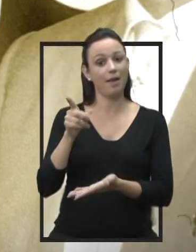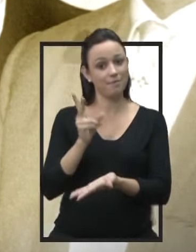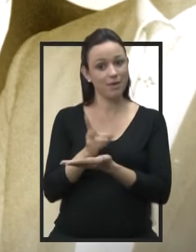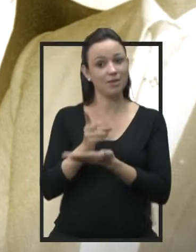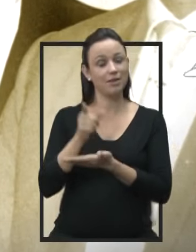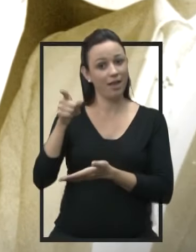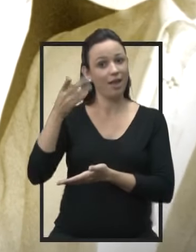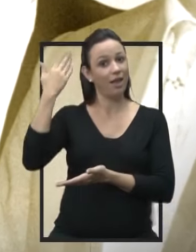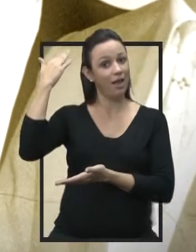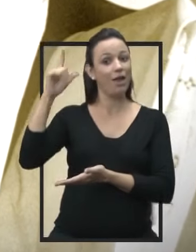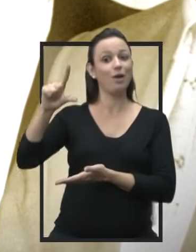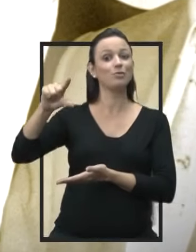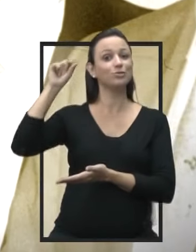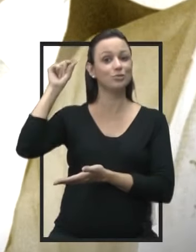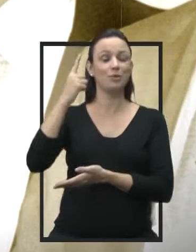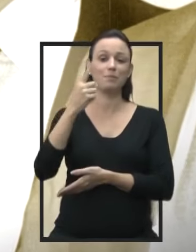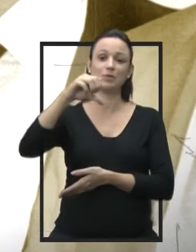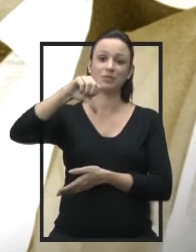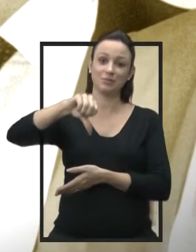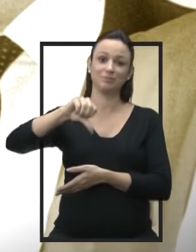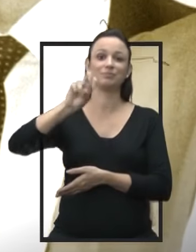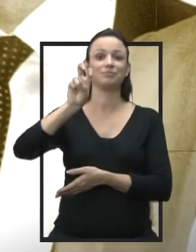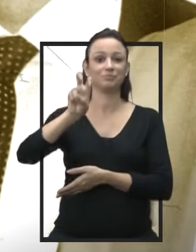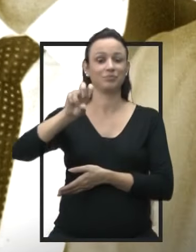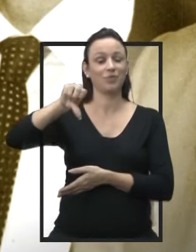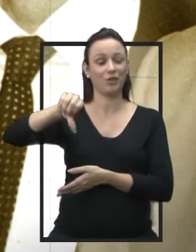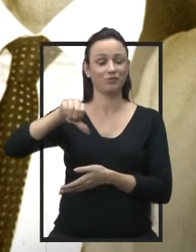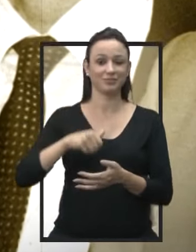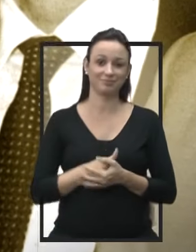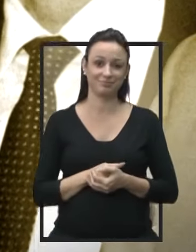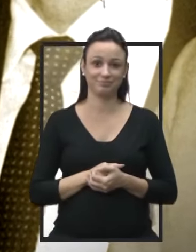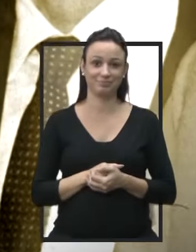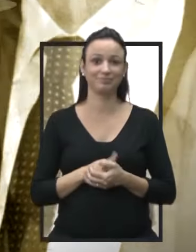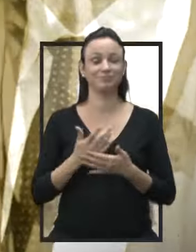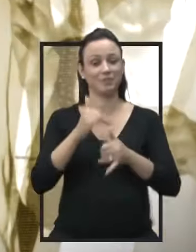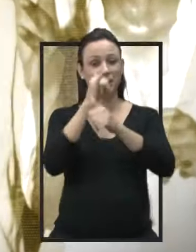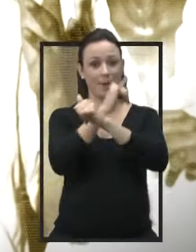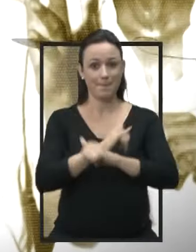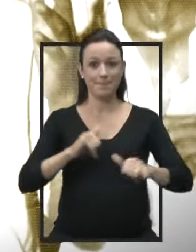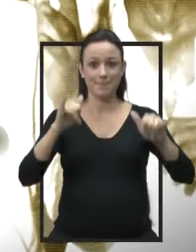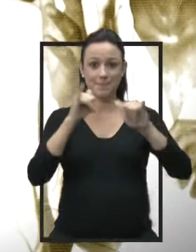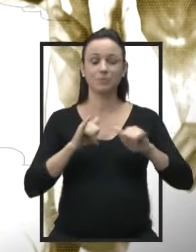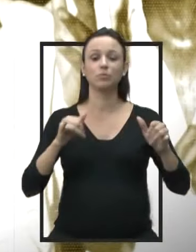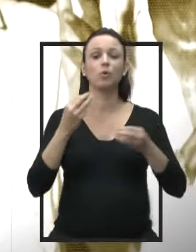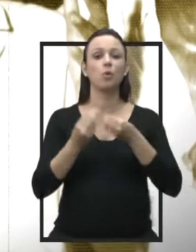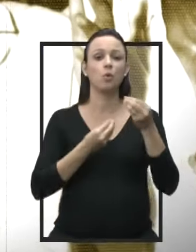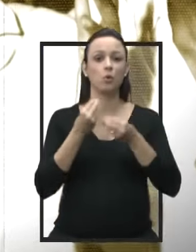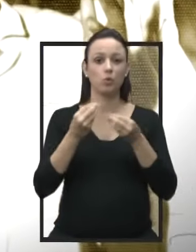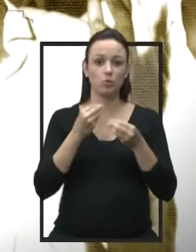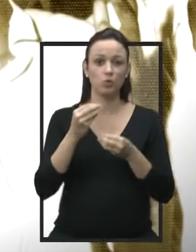que tinha sido preterido por Zezinho em 1959. A campanha ficou conhecida como o